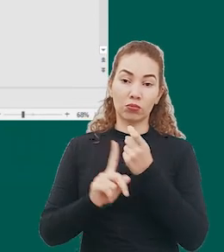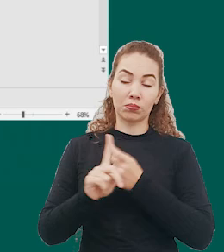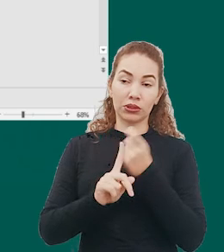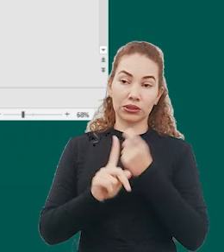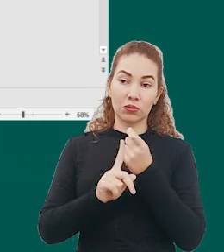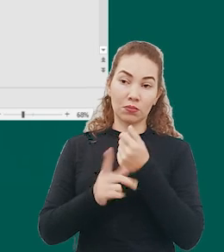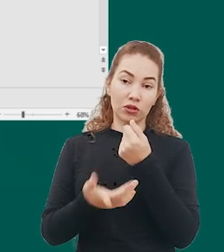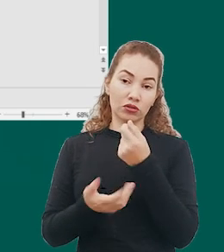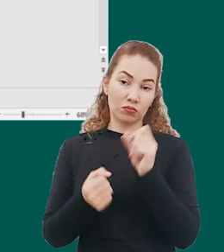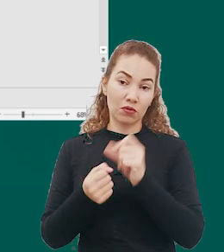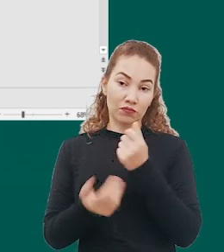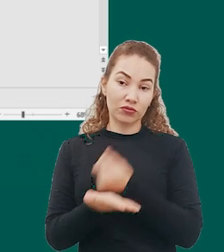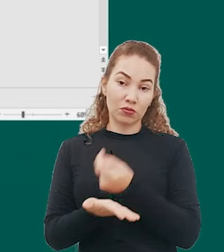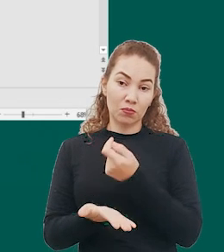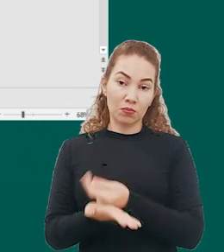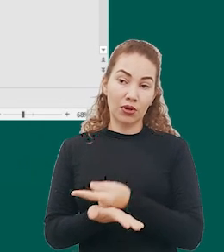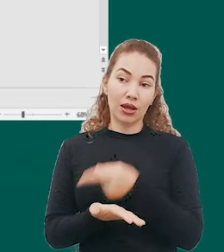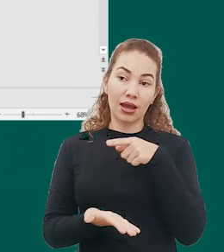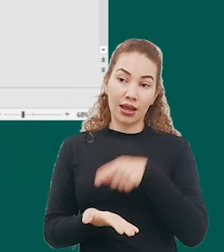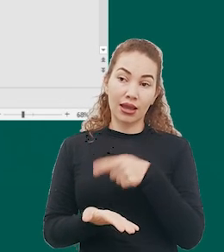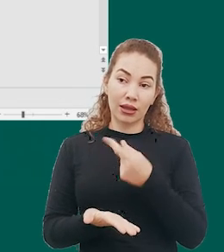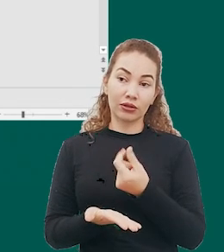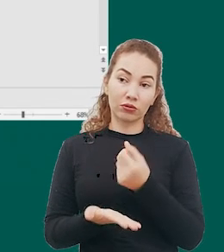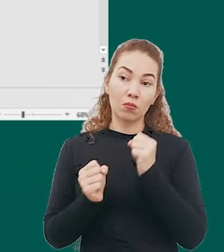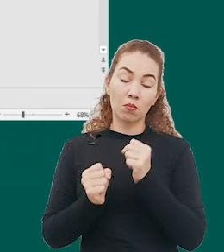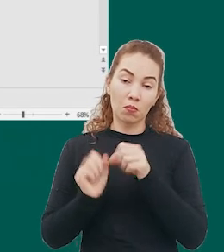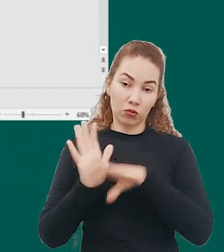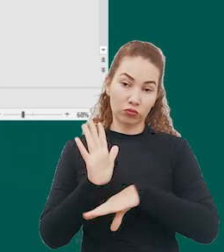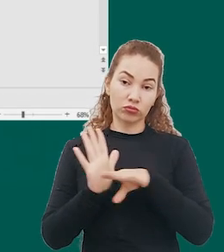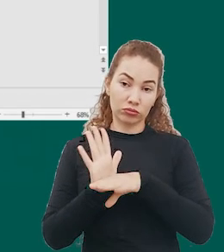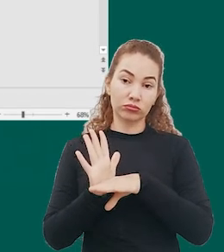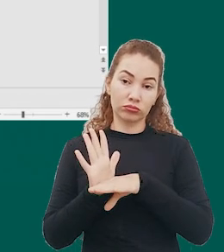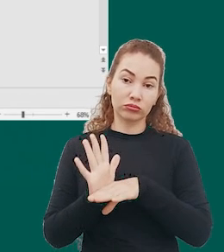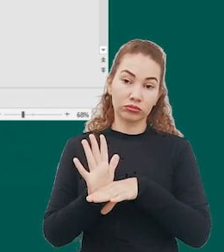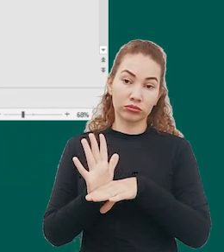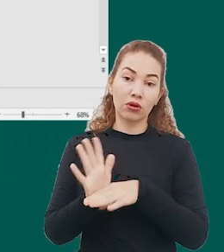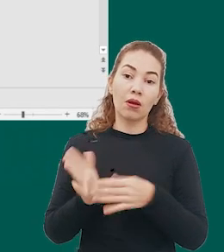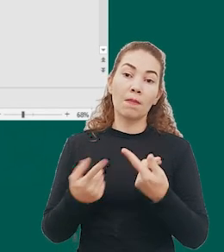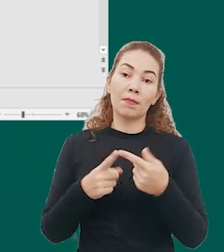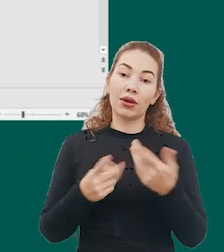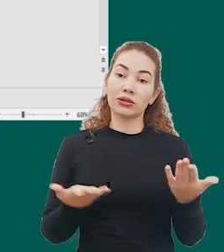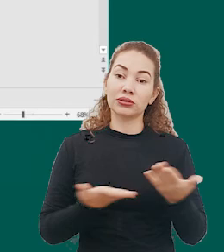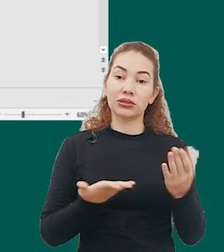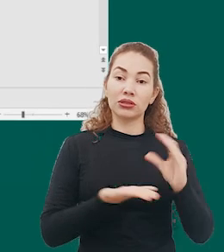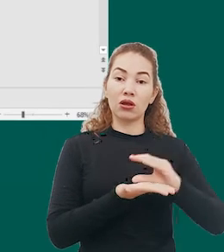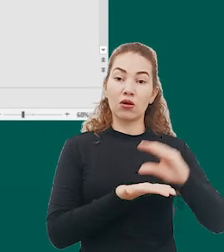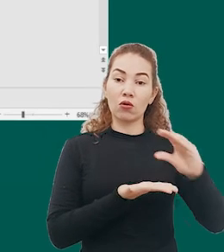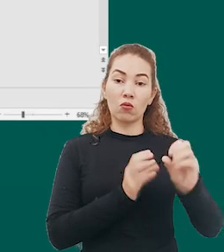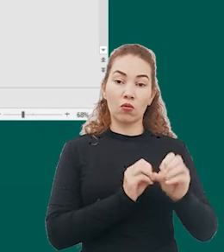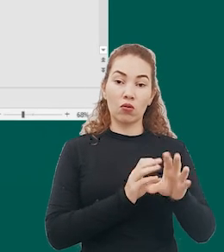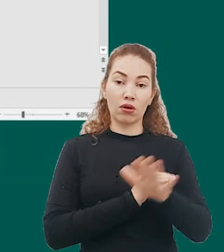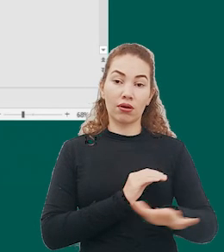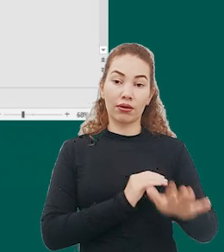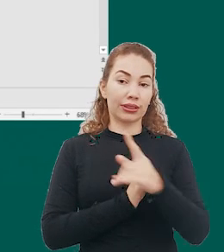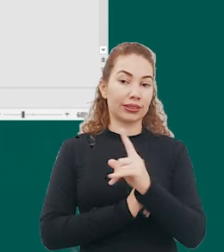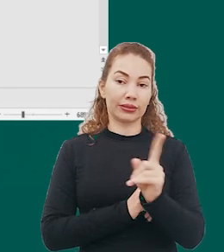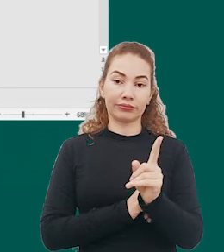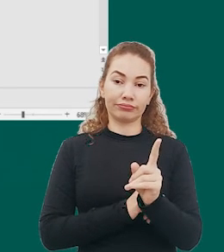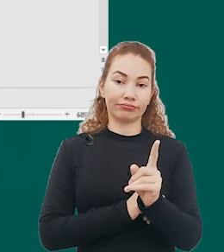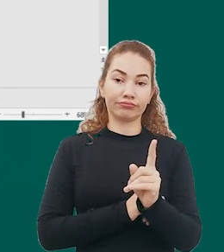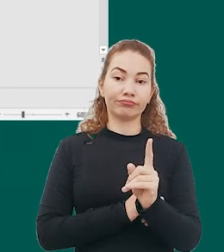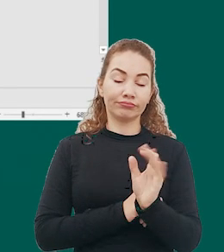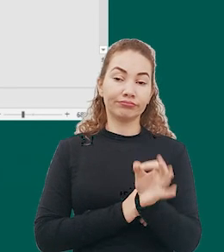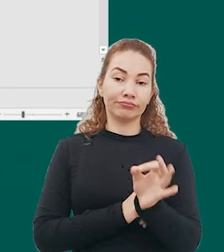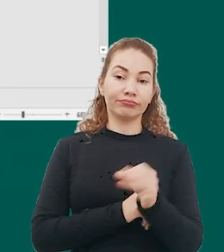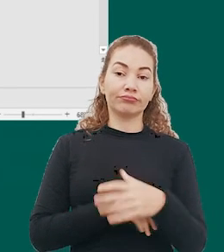para fazer o pagamento, este valor eu posso deduzir. Agora, o valor do crédito educativo, não,